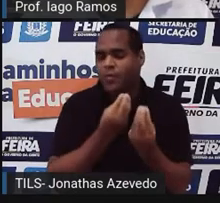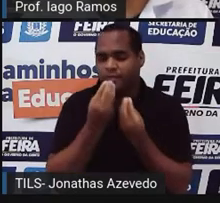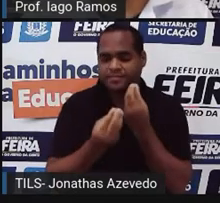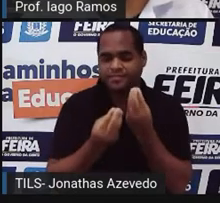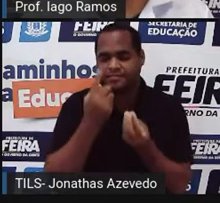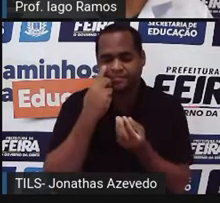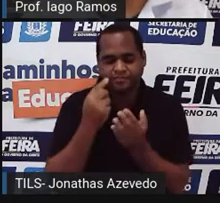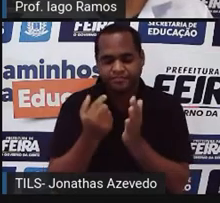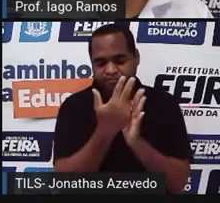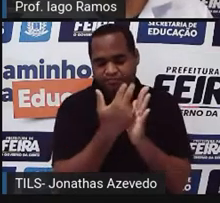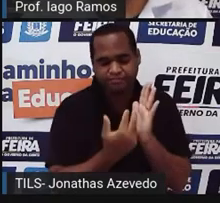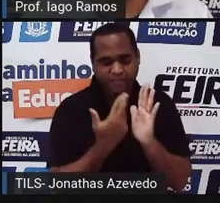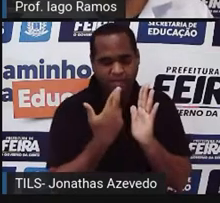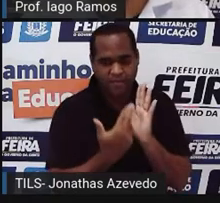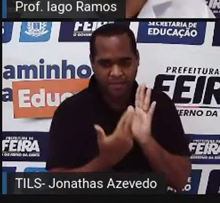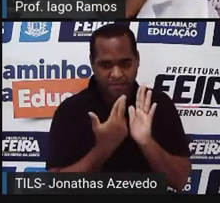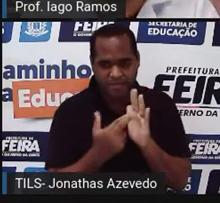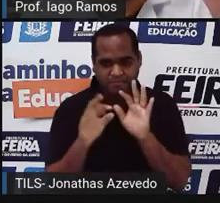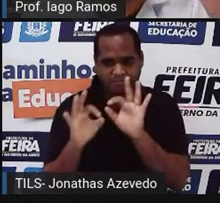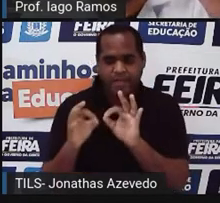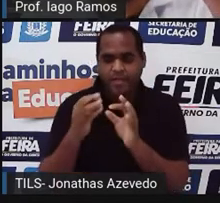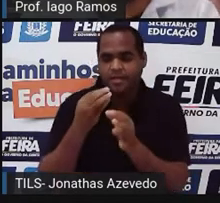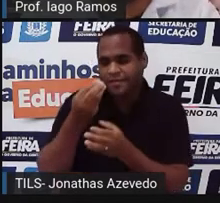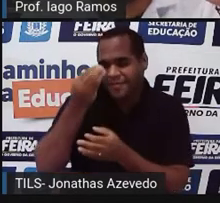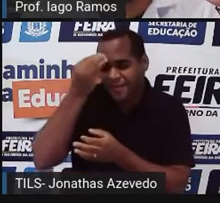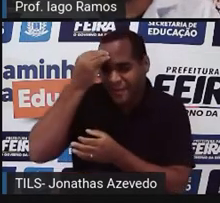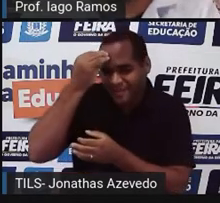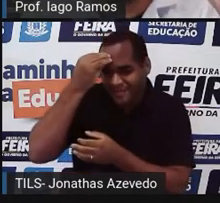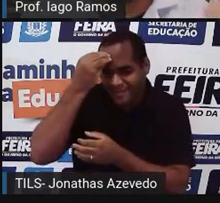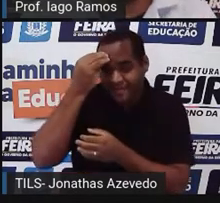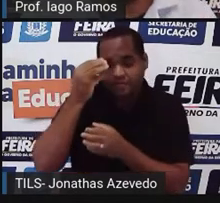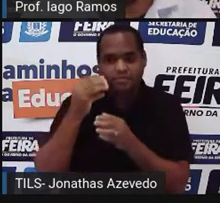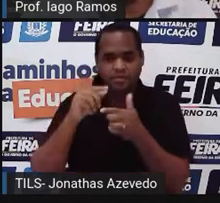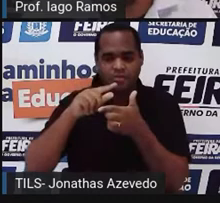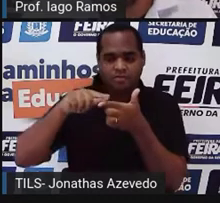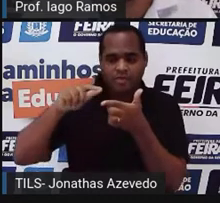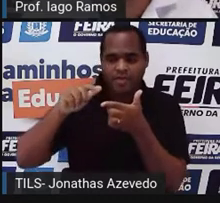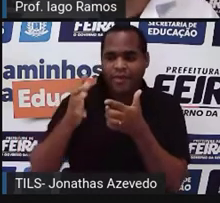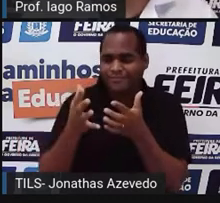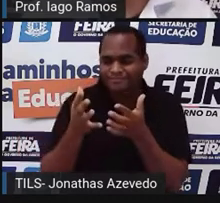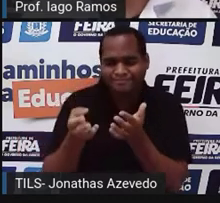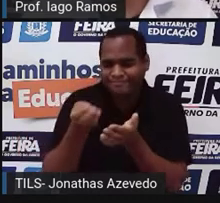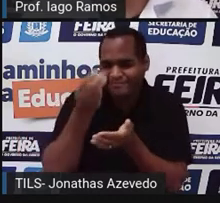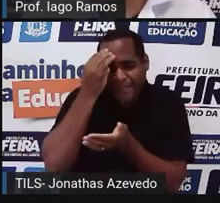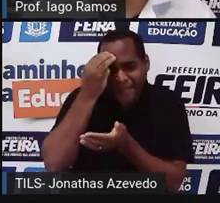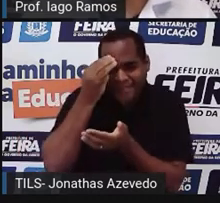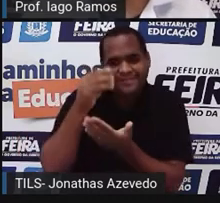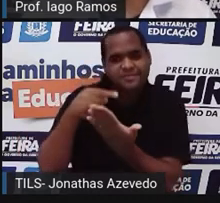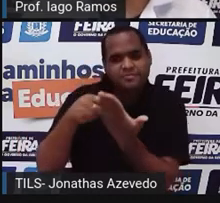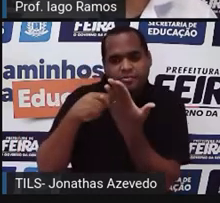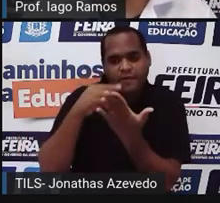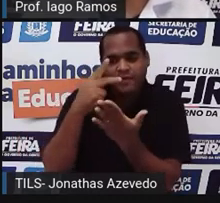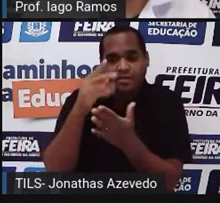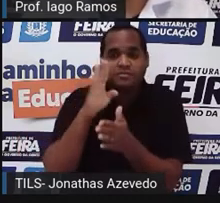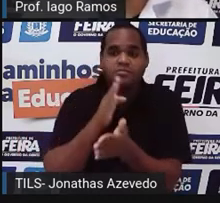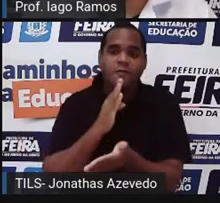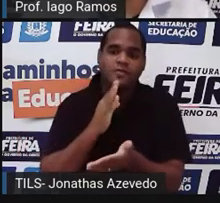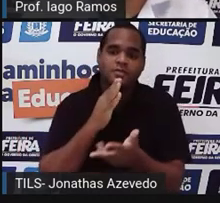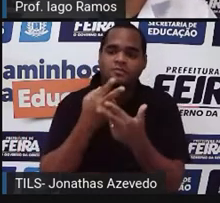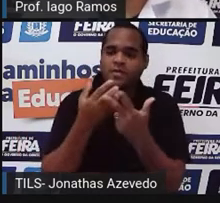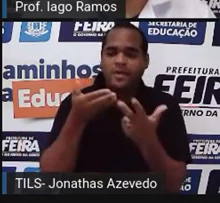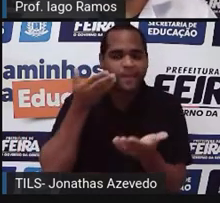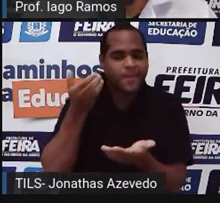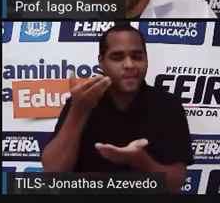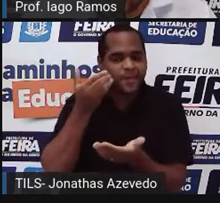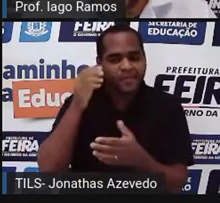uns exercíciozinhos de memória para ativar conhecimentos que a gente já conseguiu conquistar